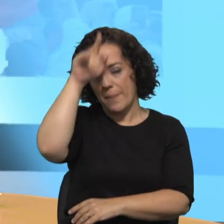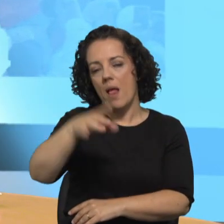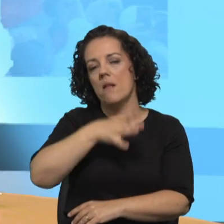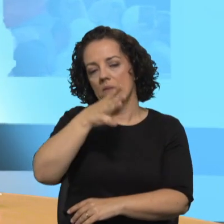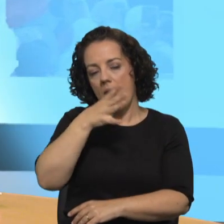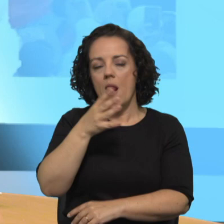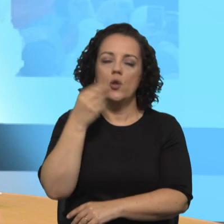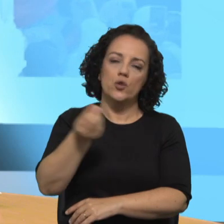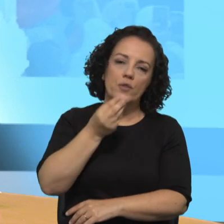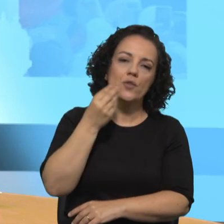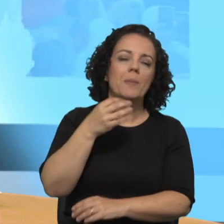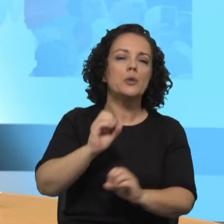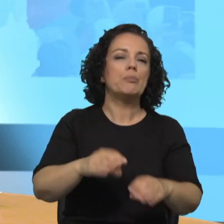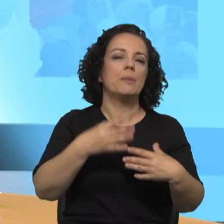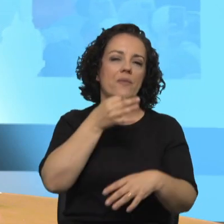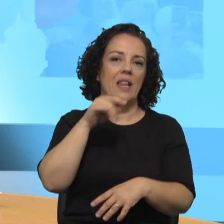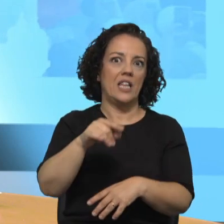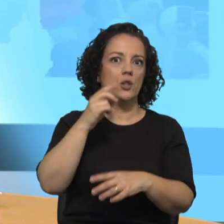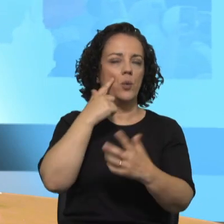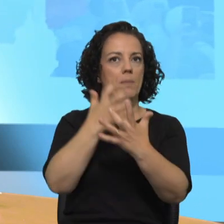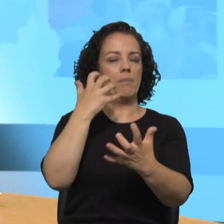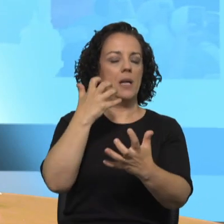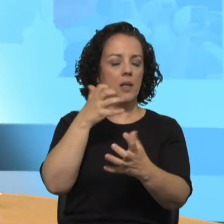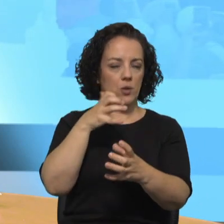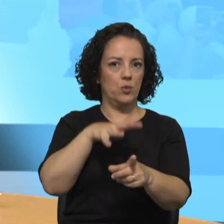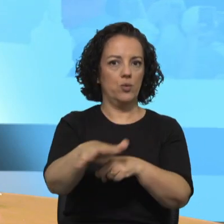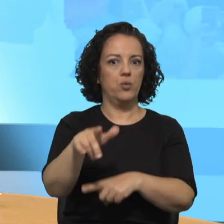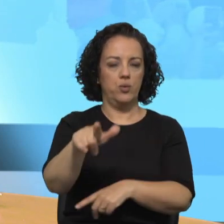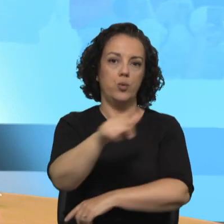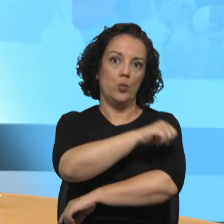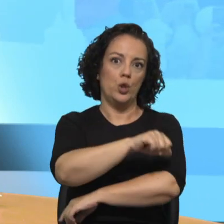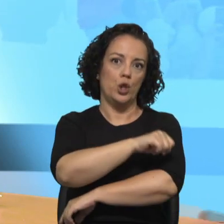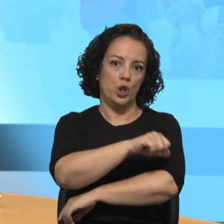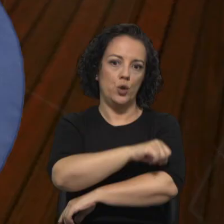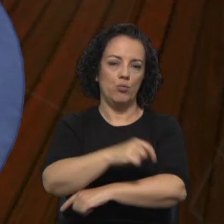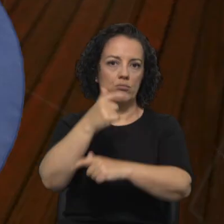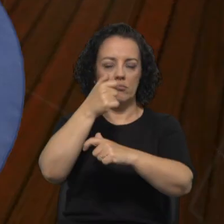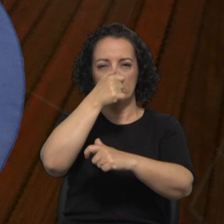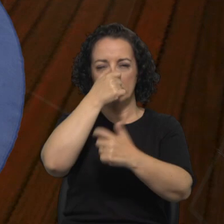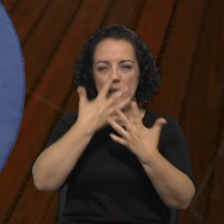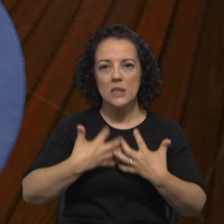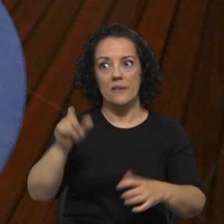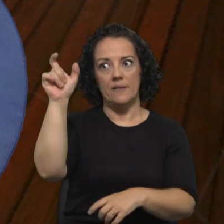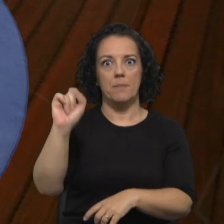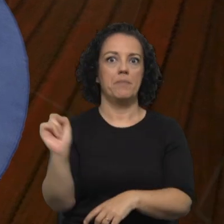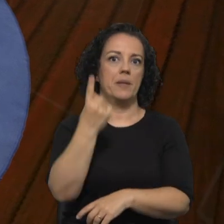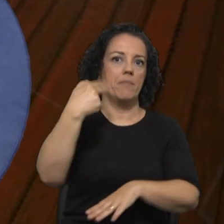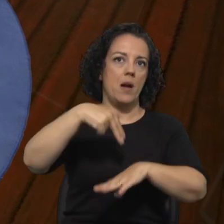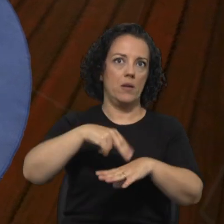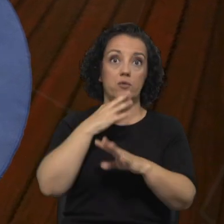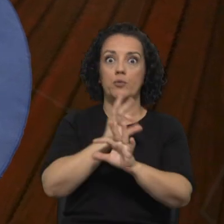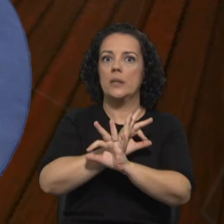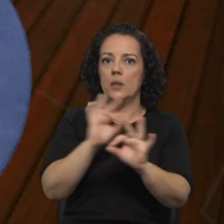a juventude, mas começa por falar sobre a jornada. O impacto que sentiu no Rio de Janeiro, diante daquela multidão de jovens. Foi a primeira experiência dele, sim, foi espetacular, não